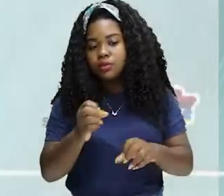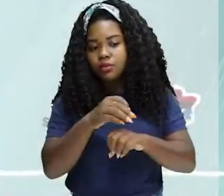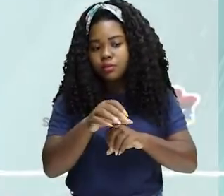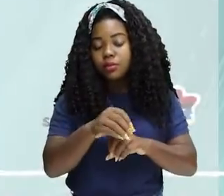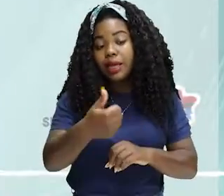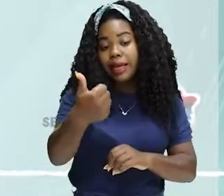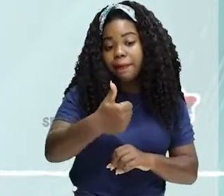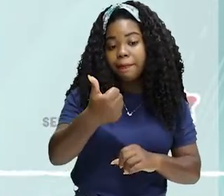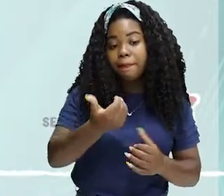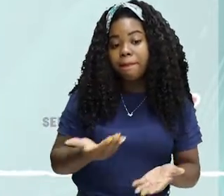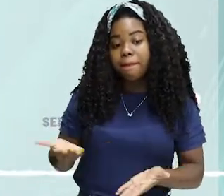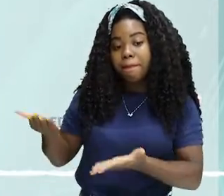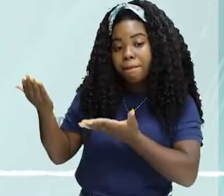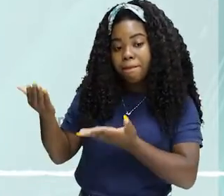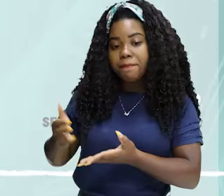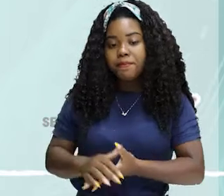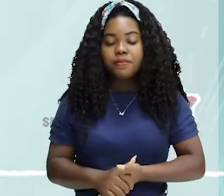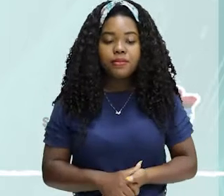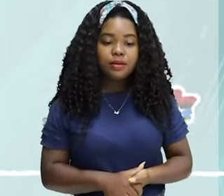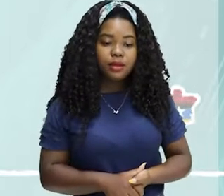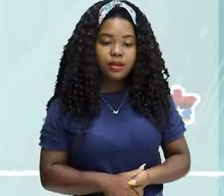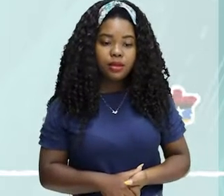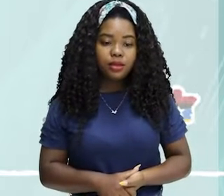primeira dica, né, ou primeiro passo.